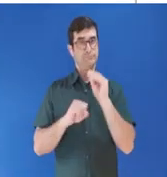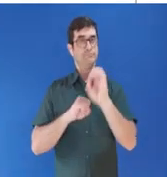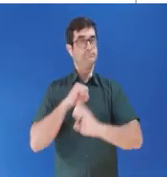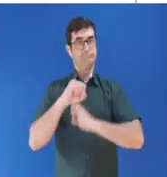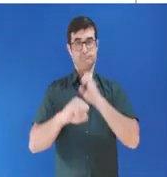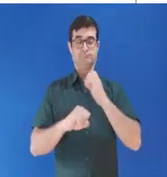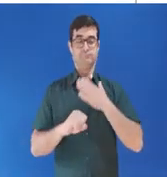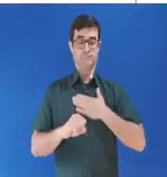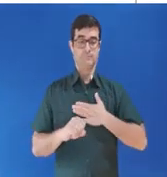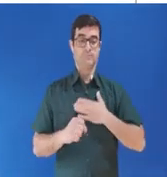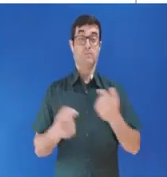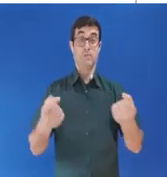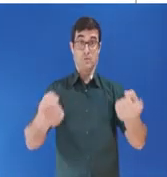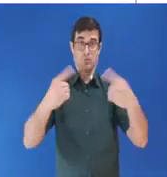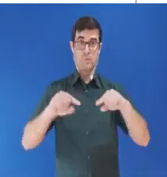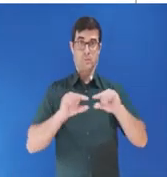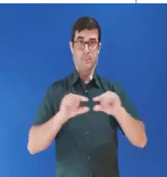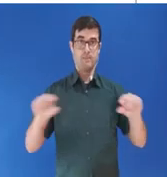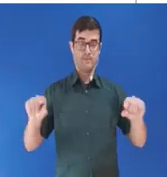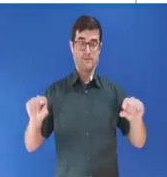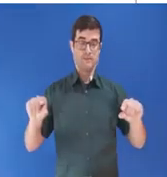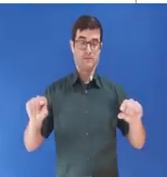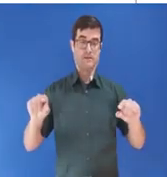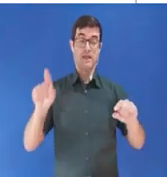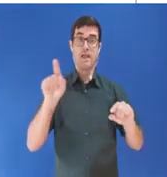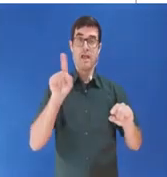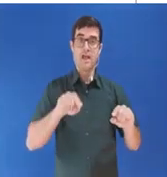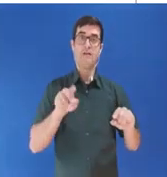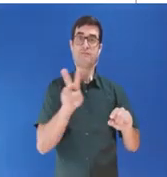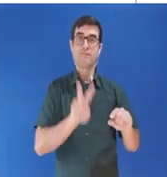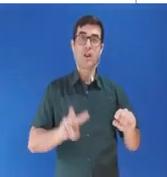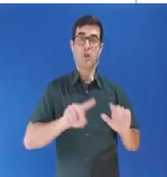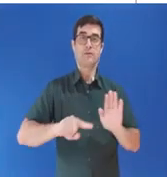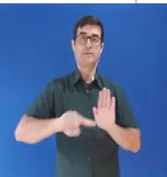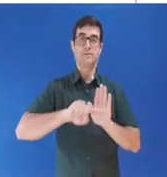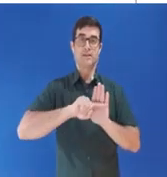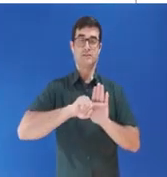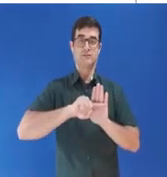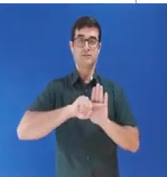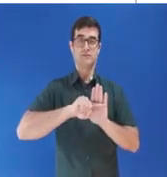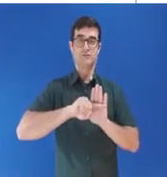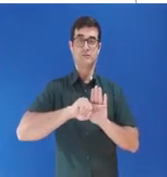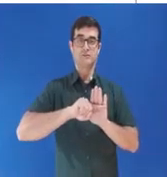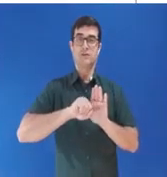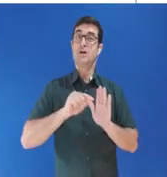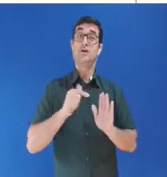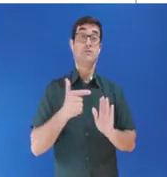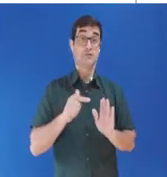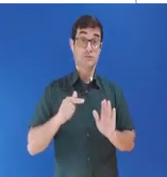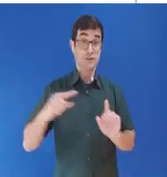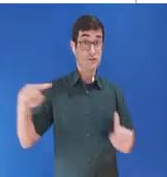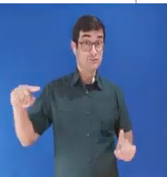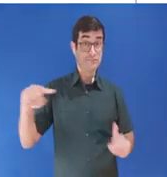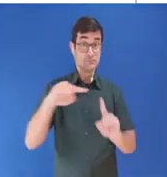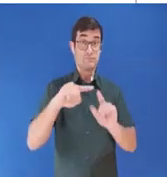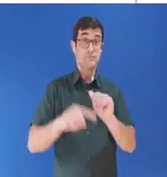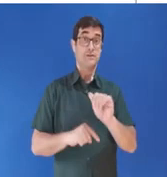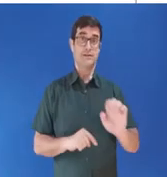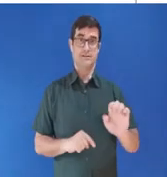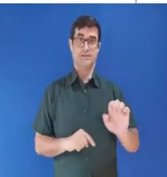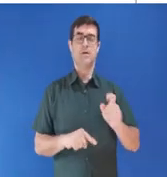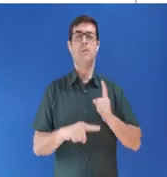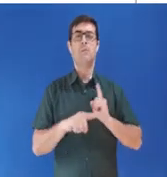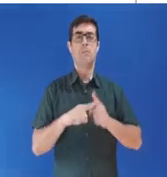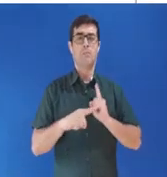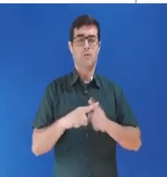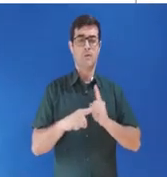eu já tenho um valor negativo, que quer dizer que ele não tem afinidade eletrônica. E por que isso? Porque o